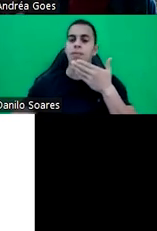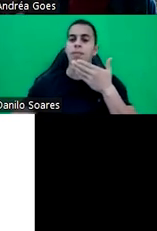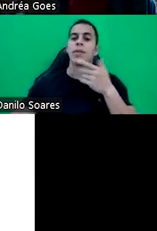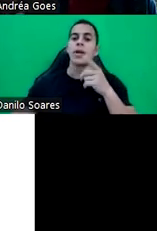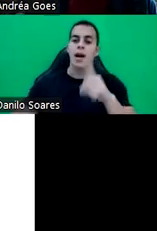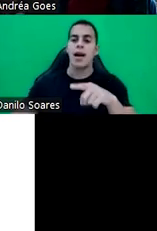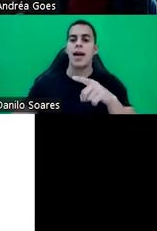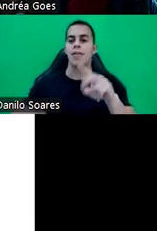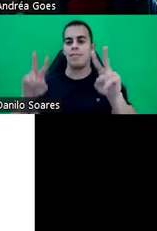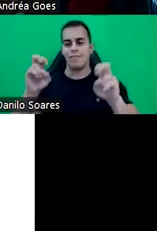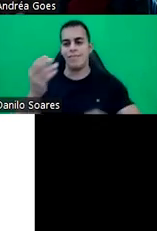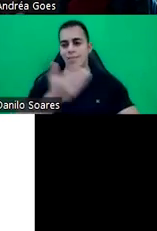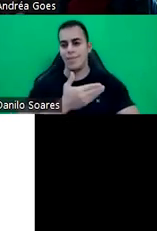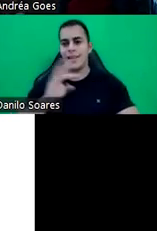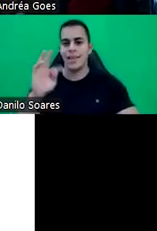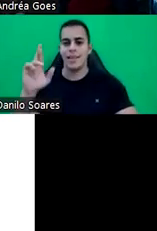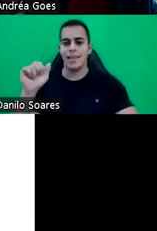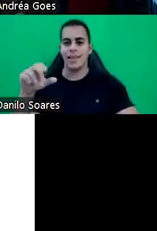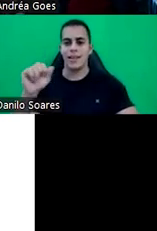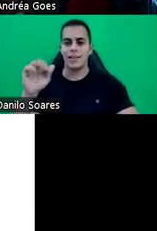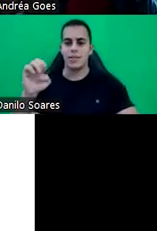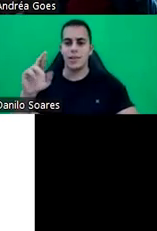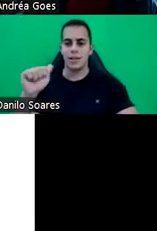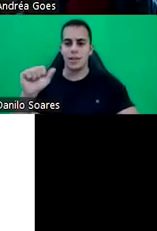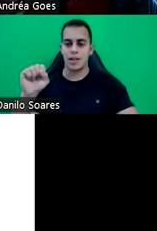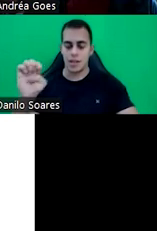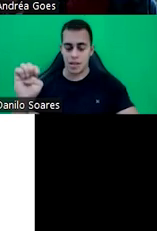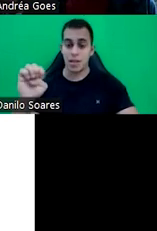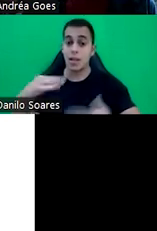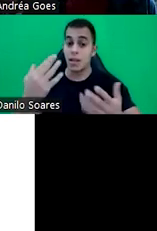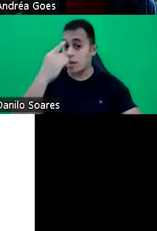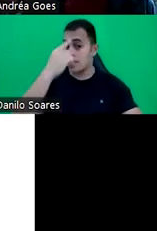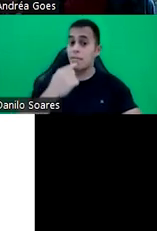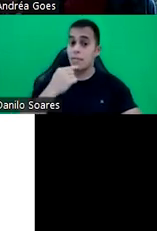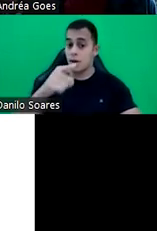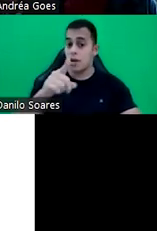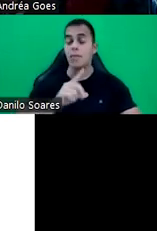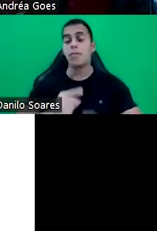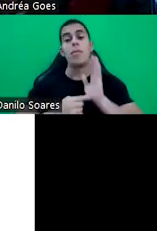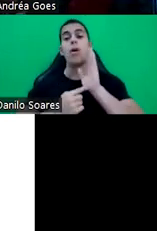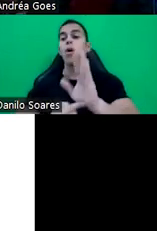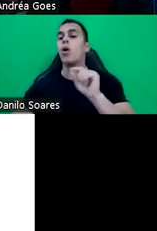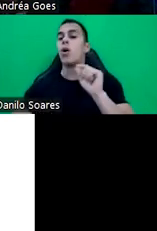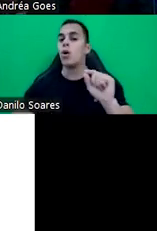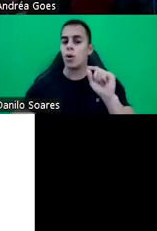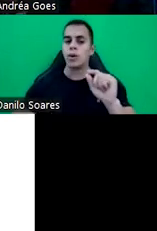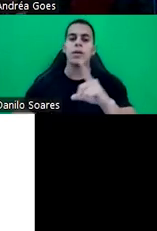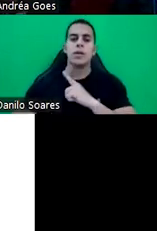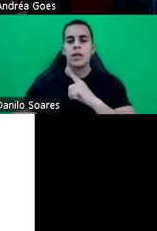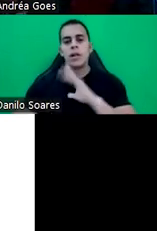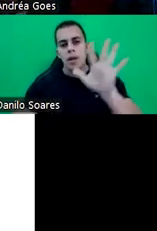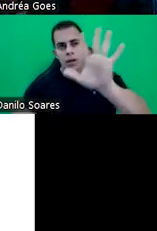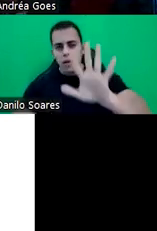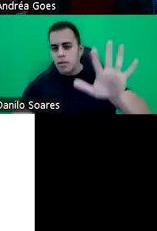Então, na hemácia aqui representada, a gente tem na sua superfície já uma que a gente chama